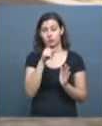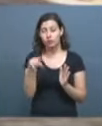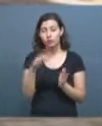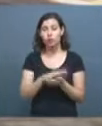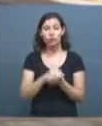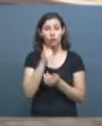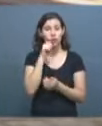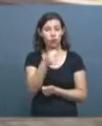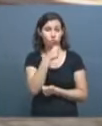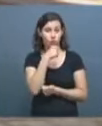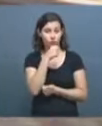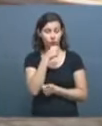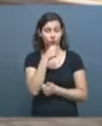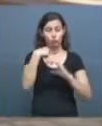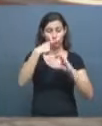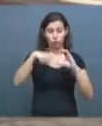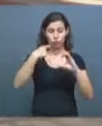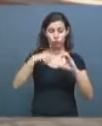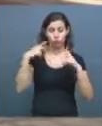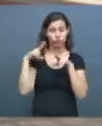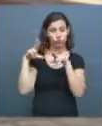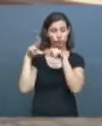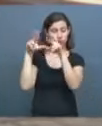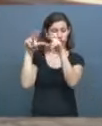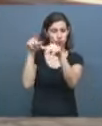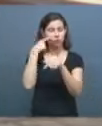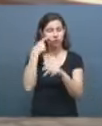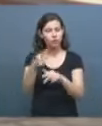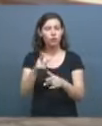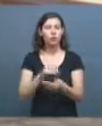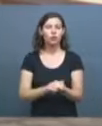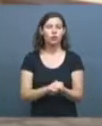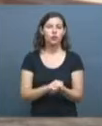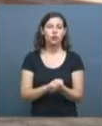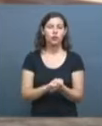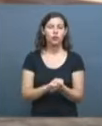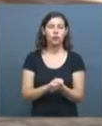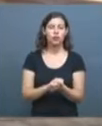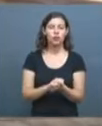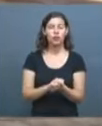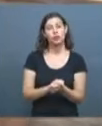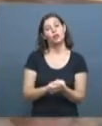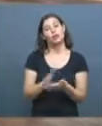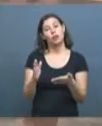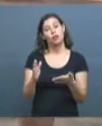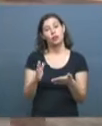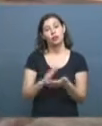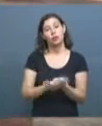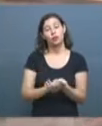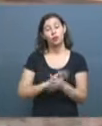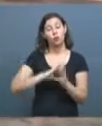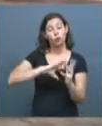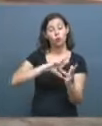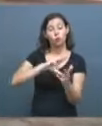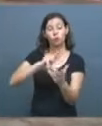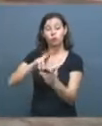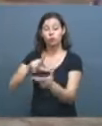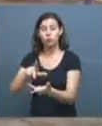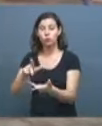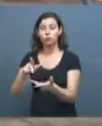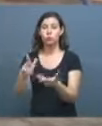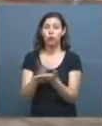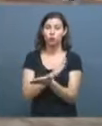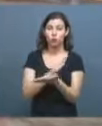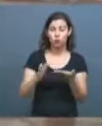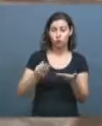pelo mundo para fazer levantamentos e análises a respeito de uma possível extinção que o mundo está começando a sofrer. Então